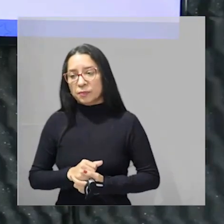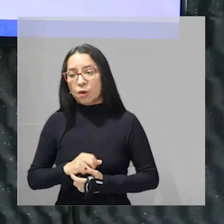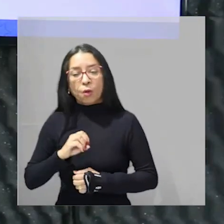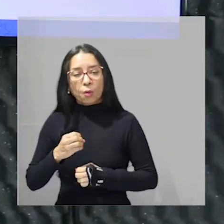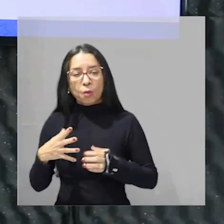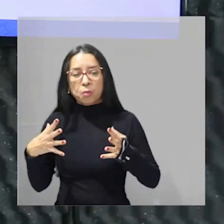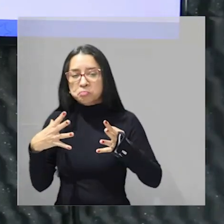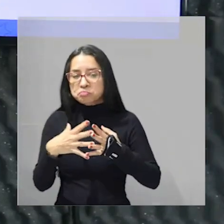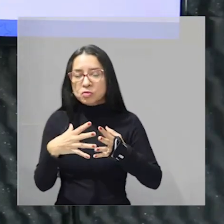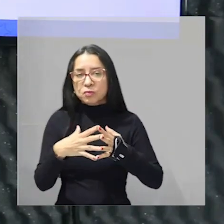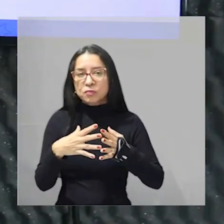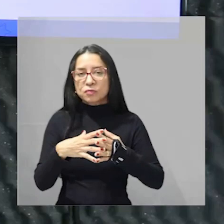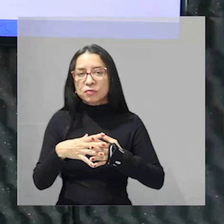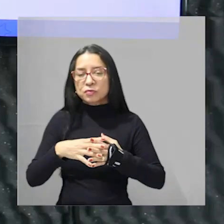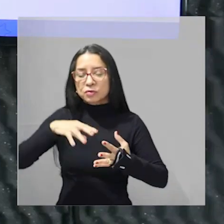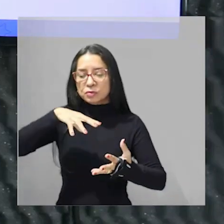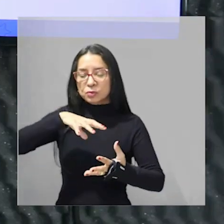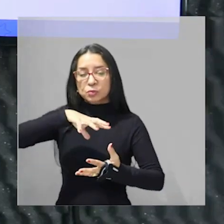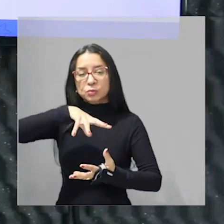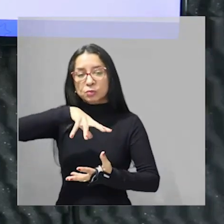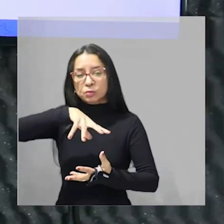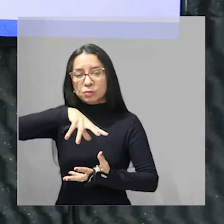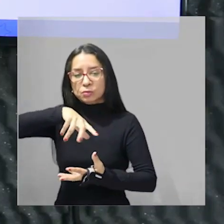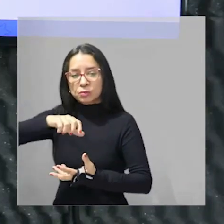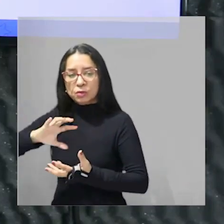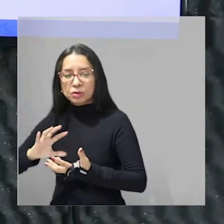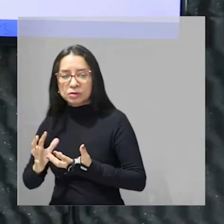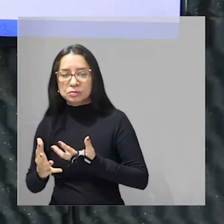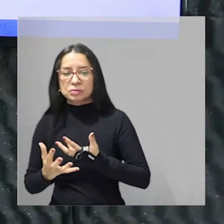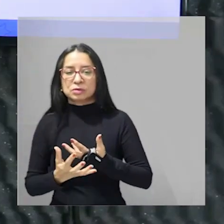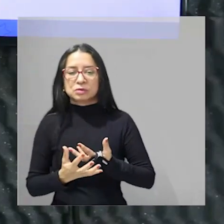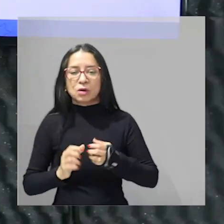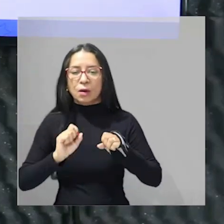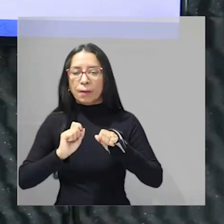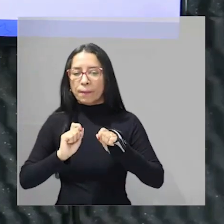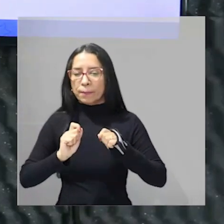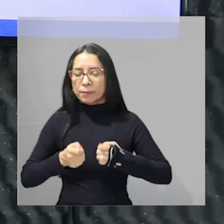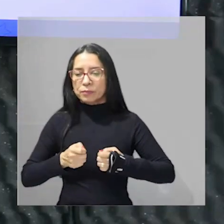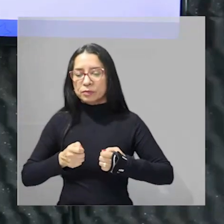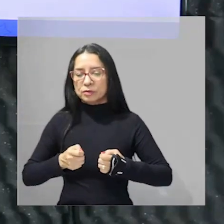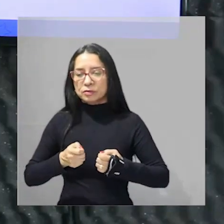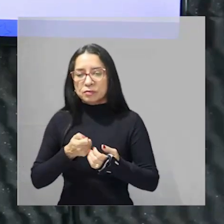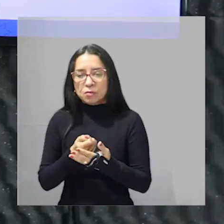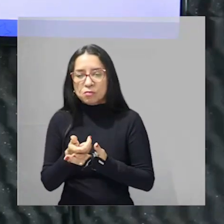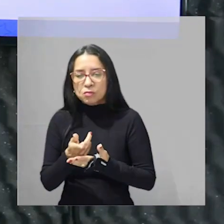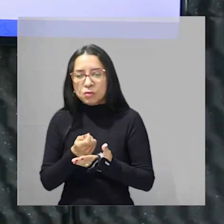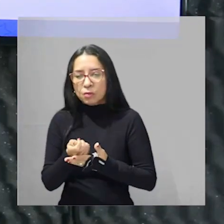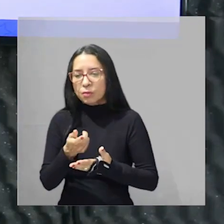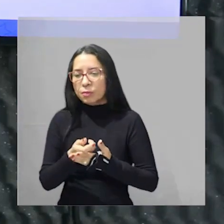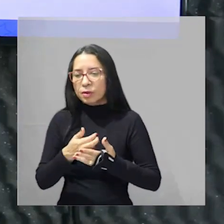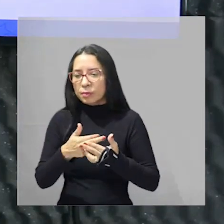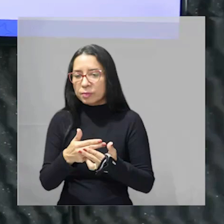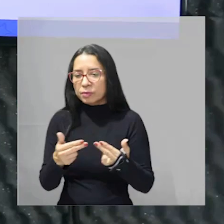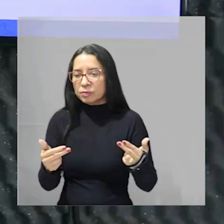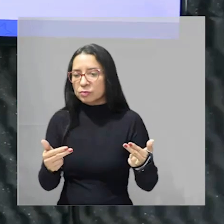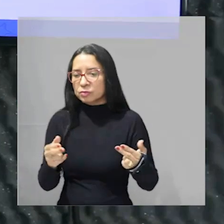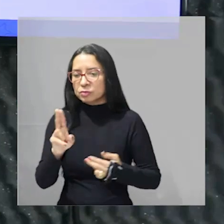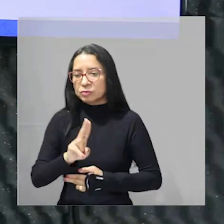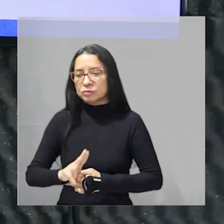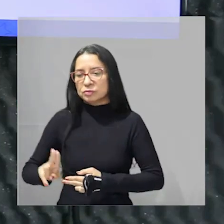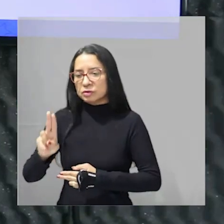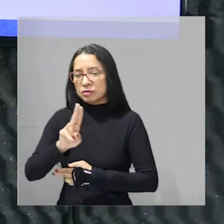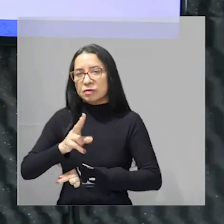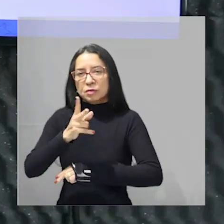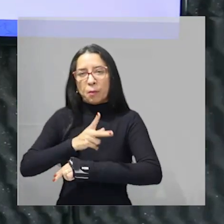É possível comprar produtos fabricados em vários países do mundo, em luxuosos shoppings ou mesmo na barraquinha